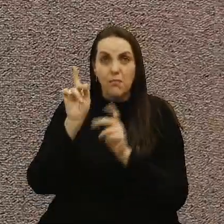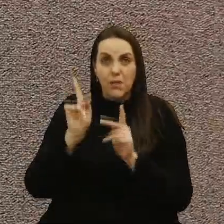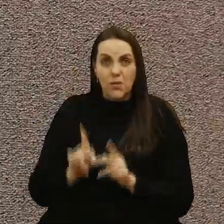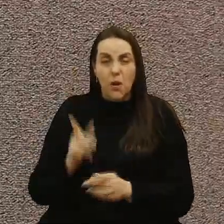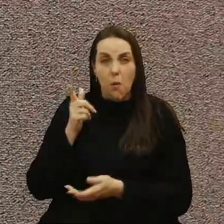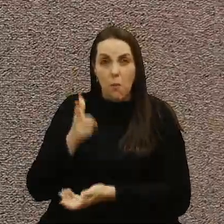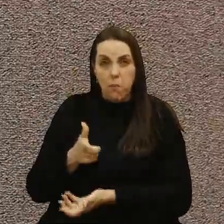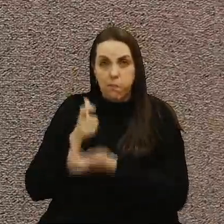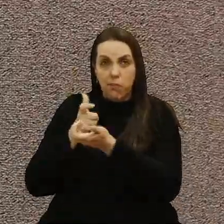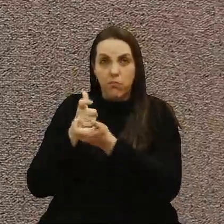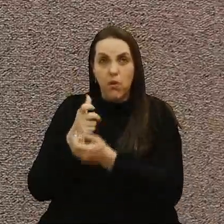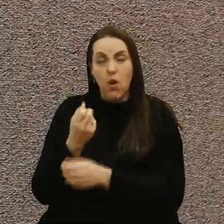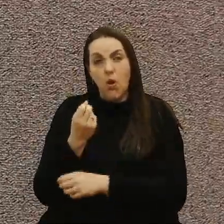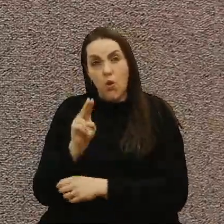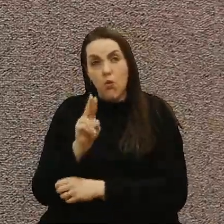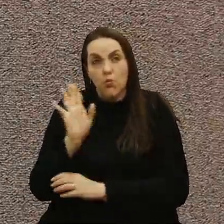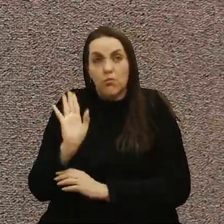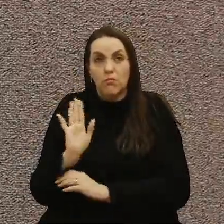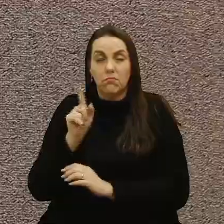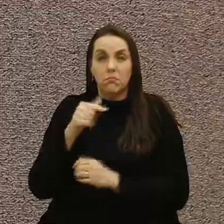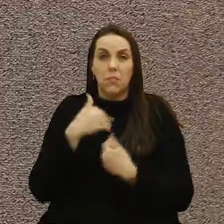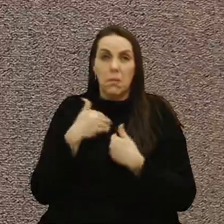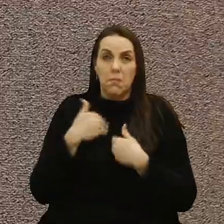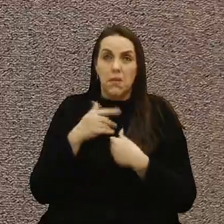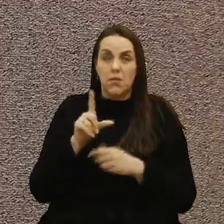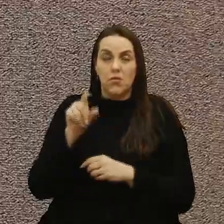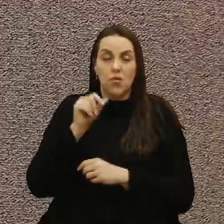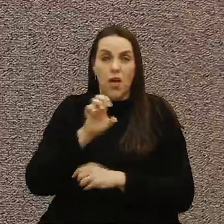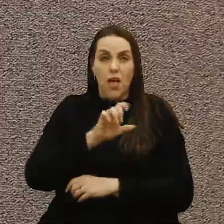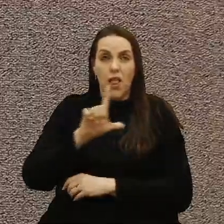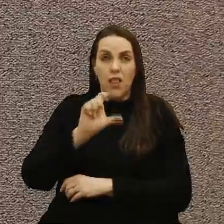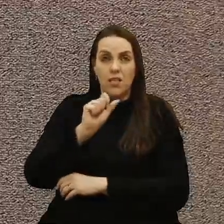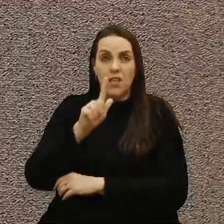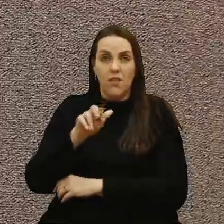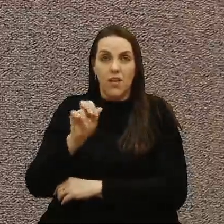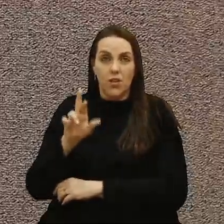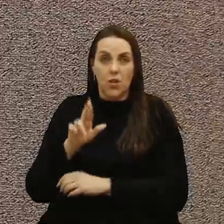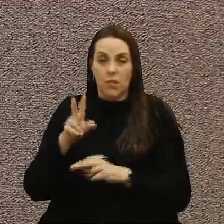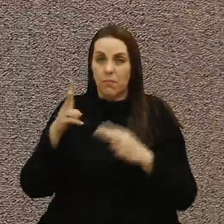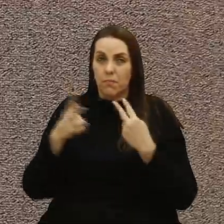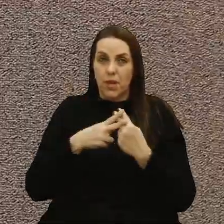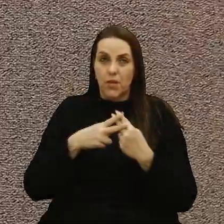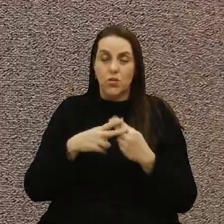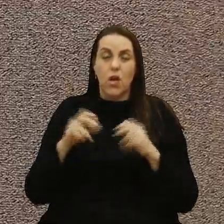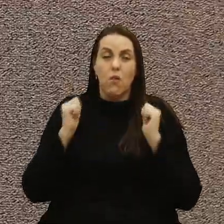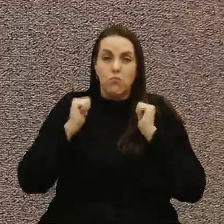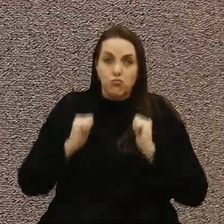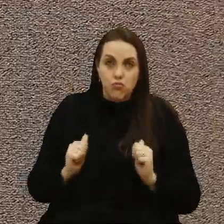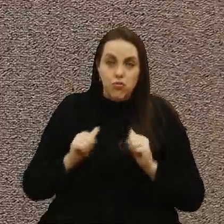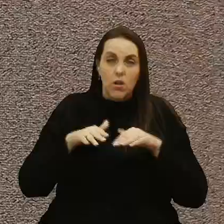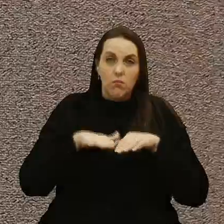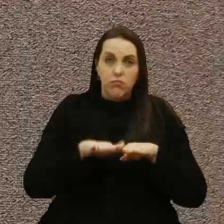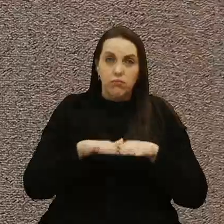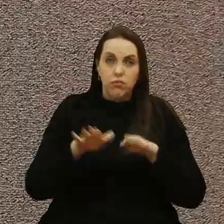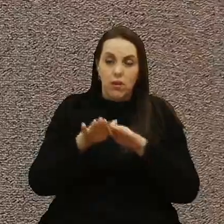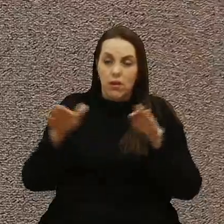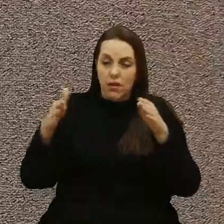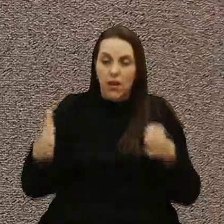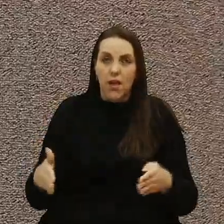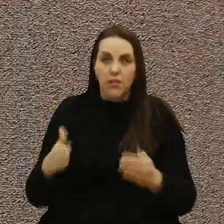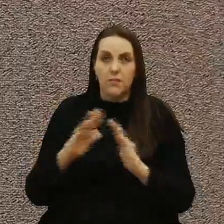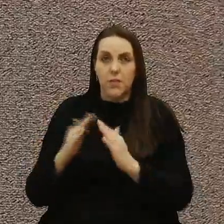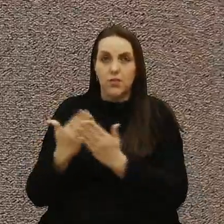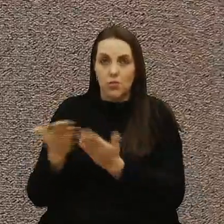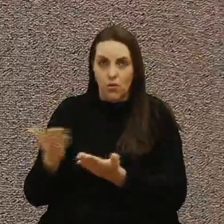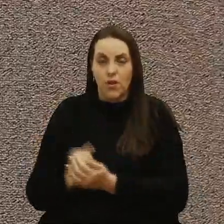bala, ou, para mim, seria o ideal eles ficar, como é em El Salvador, fabricando mochila e classe escolar. Mas, enquanto a gente não tem isso, a gente tem lá, no